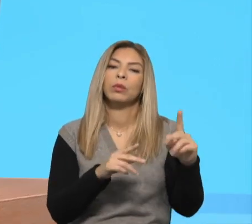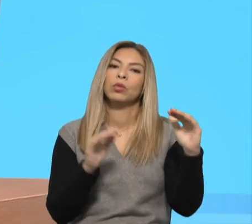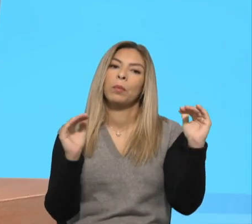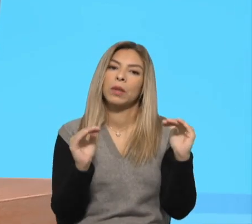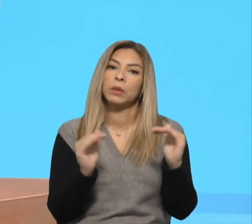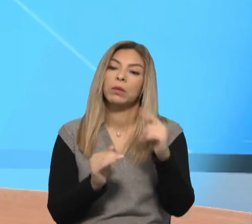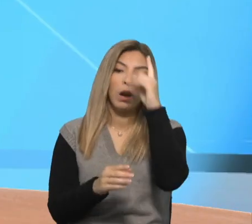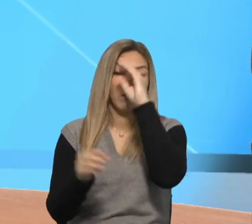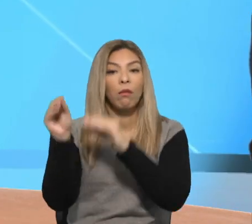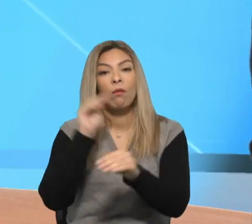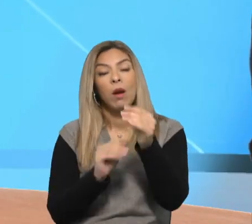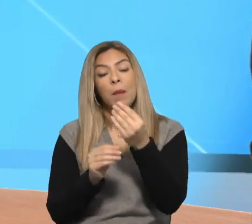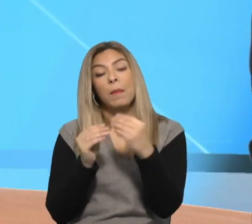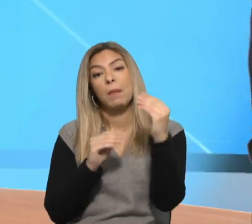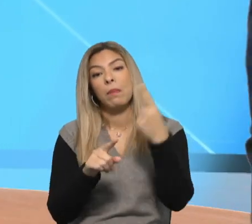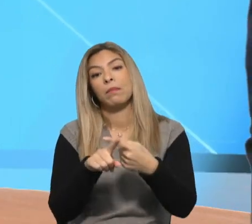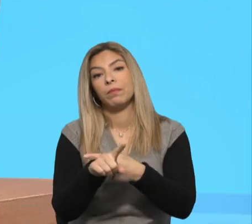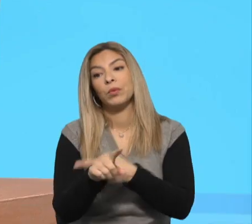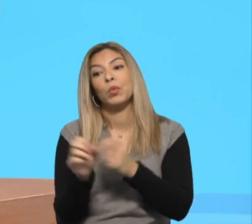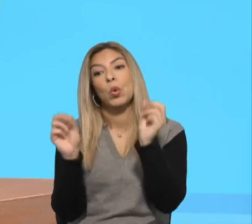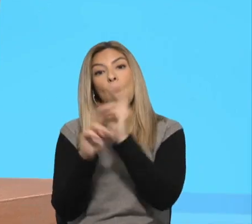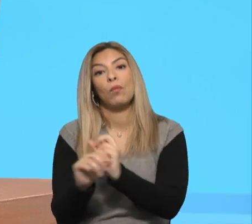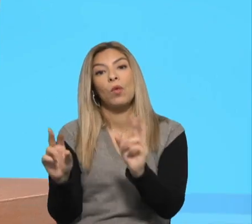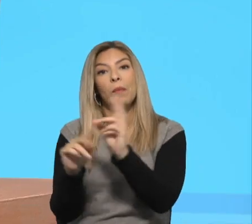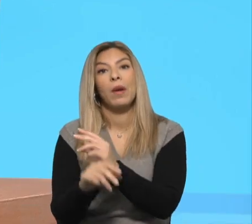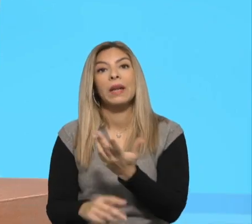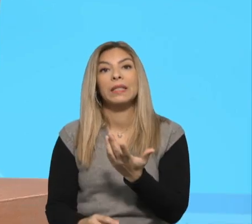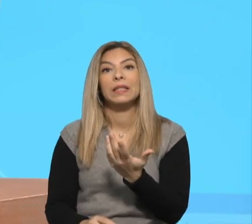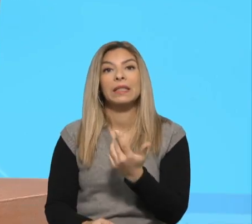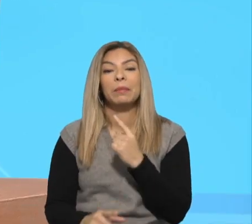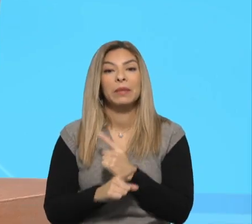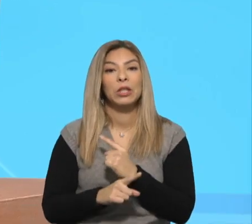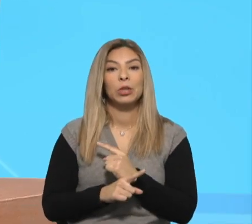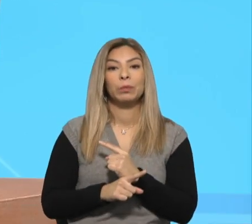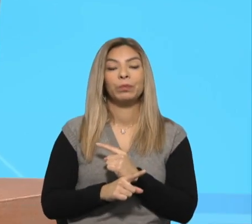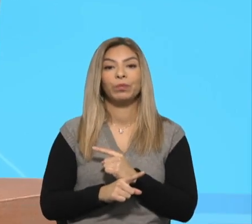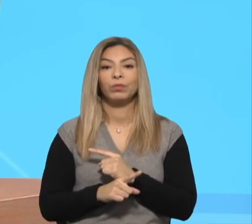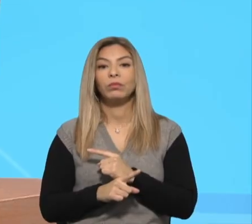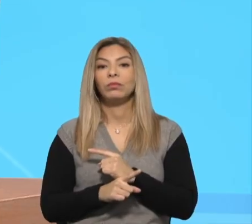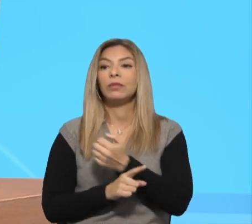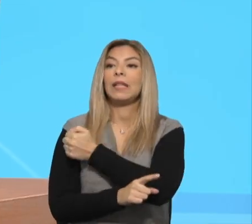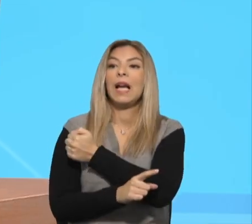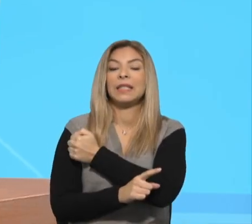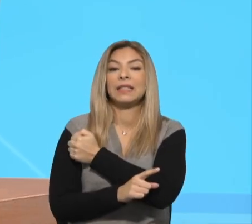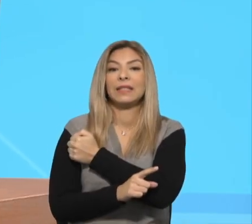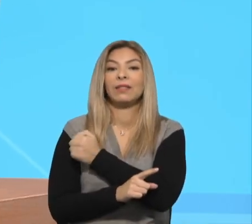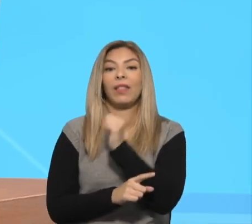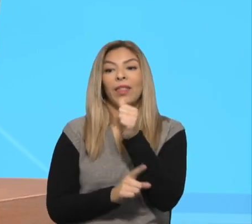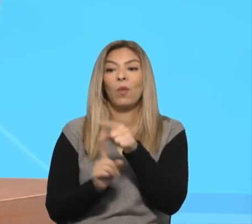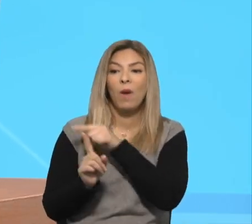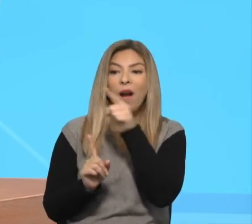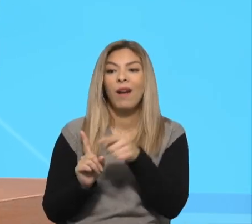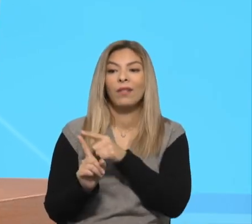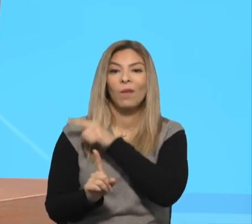à criatividade. Mas é um estímulo à criatividade de fazerem novos presépios. Mas, na verdade, quer dizer, mesmo nas nossas casas, quer dizer, temos um presépio que montamos todos os anos, claro, e